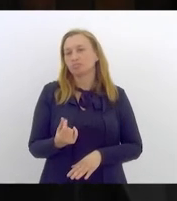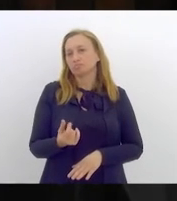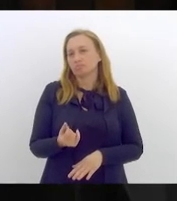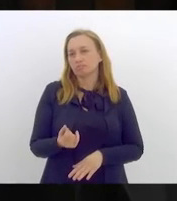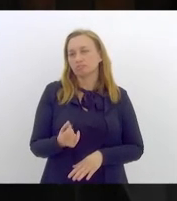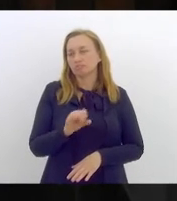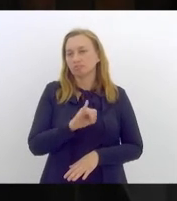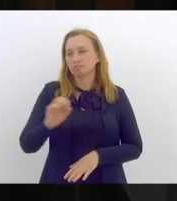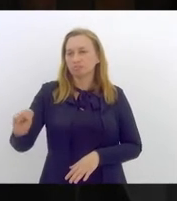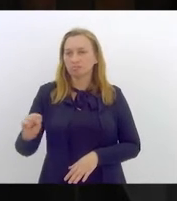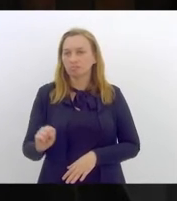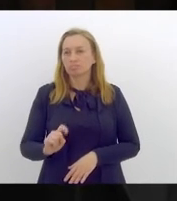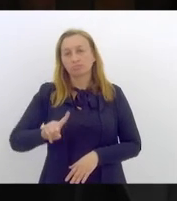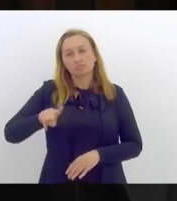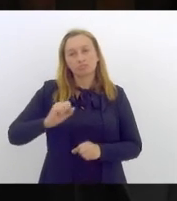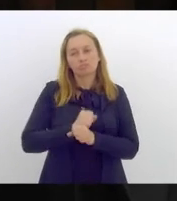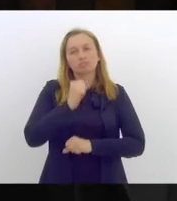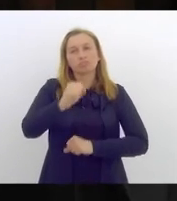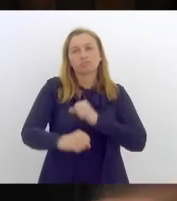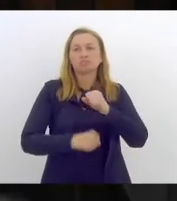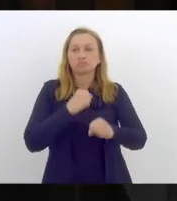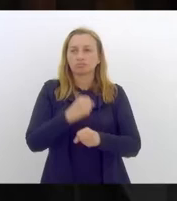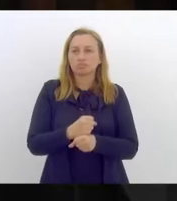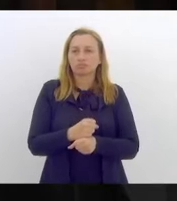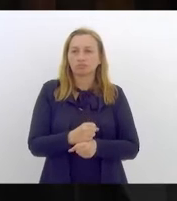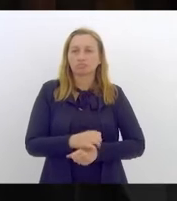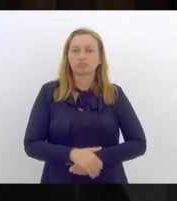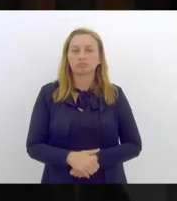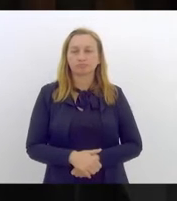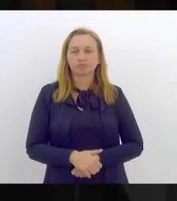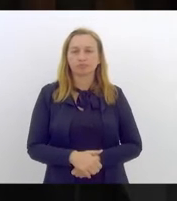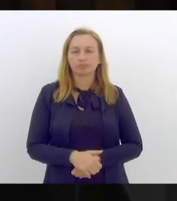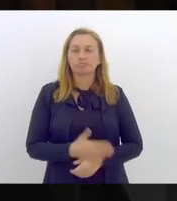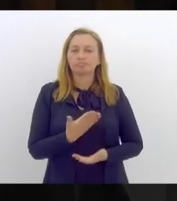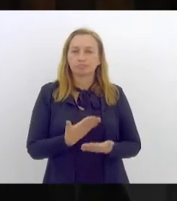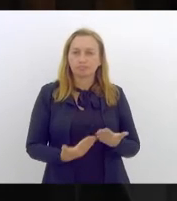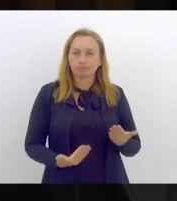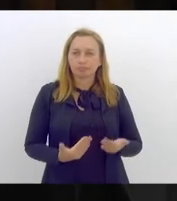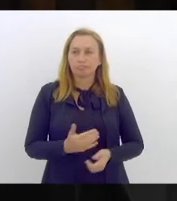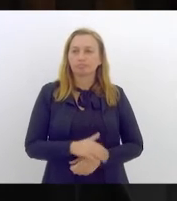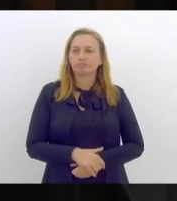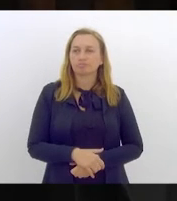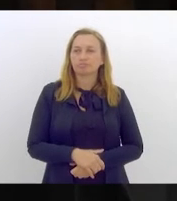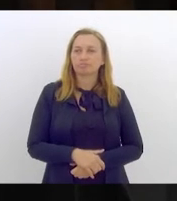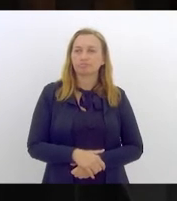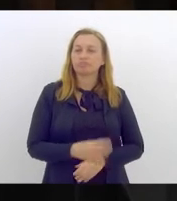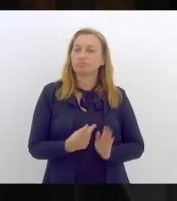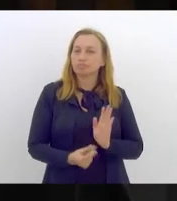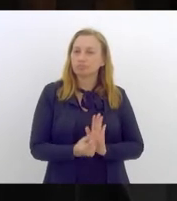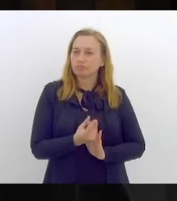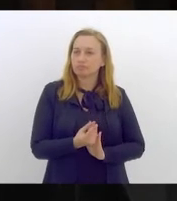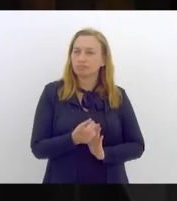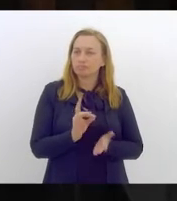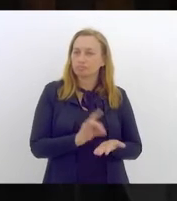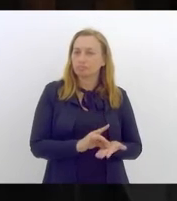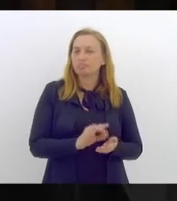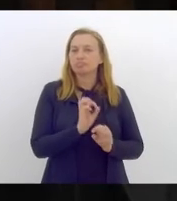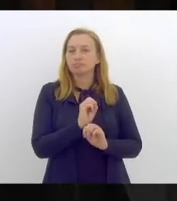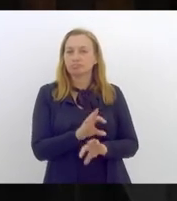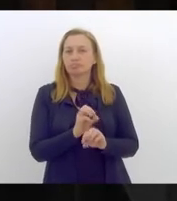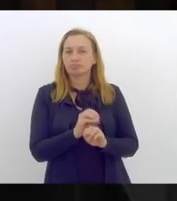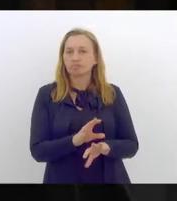reflete que no próximo ano vamos ter uma queda no orçamento real da